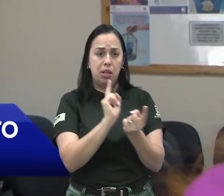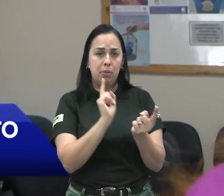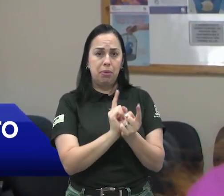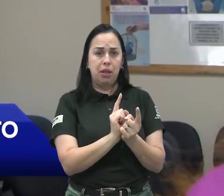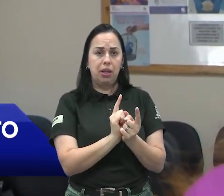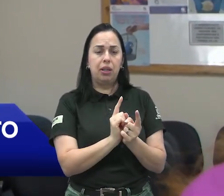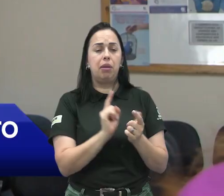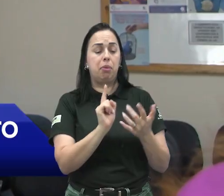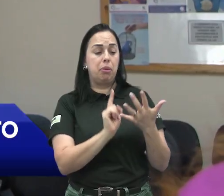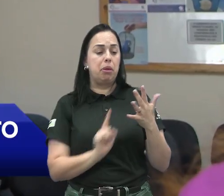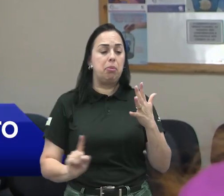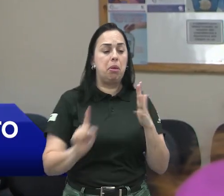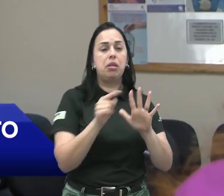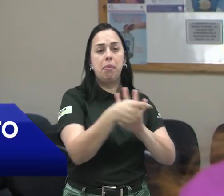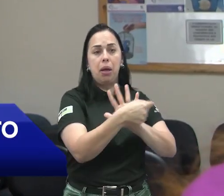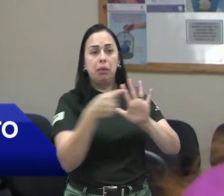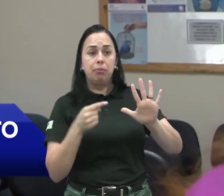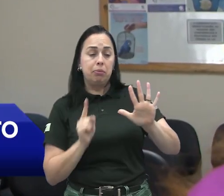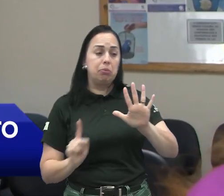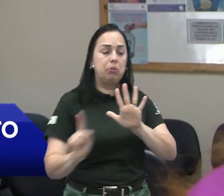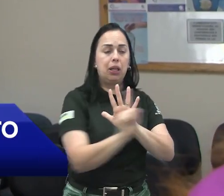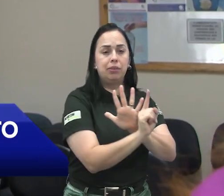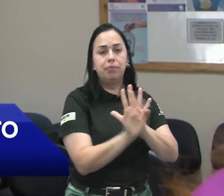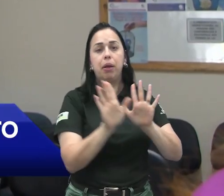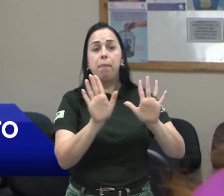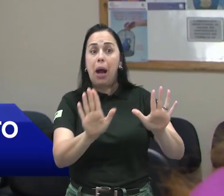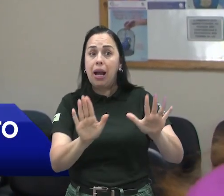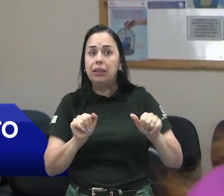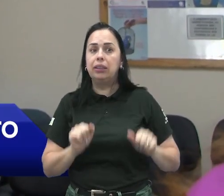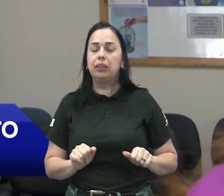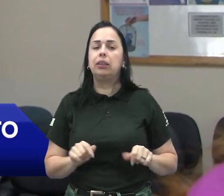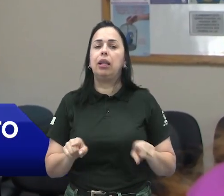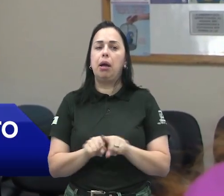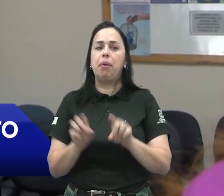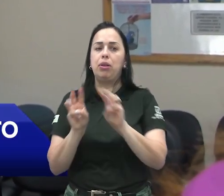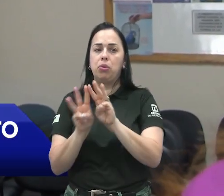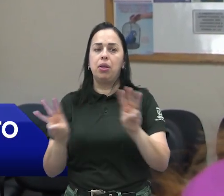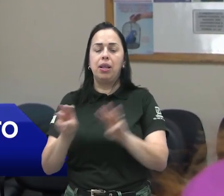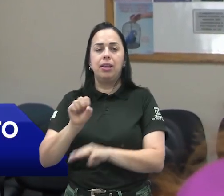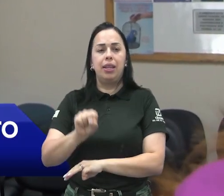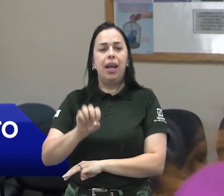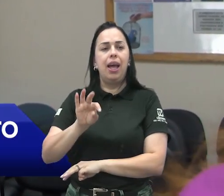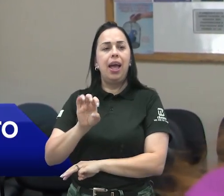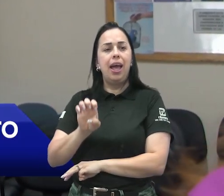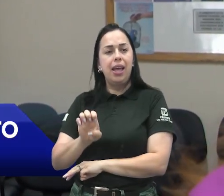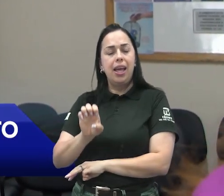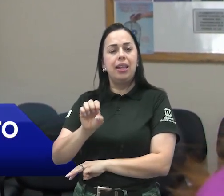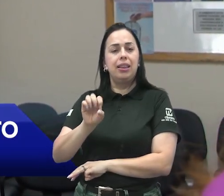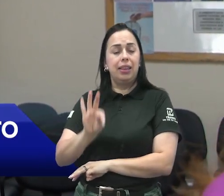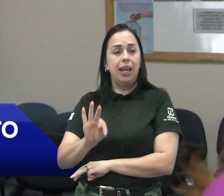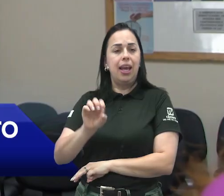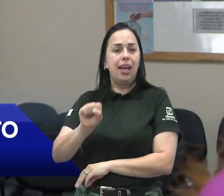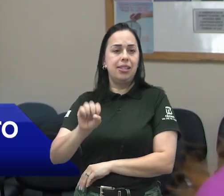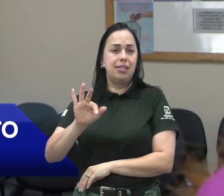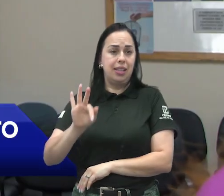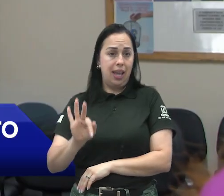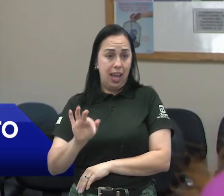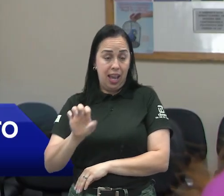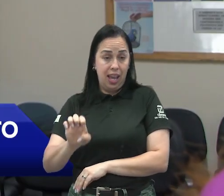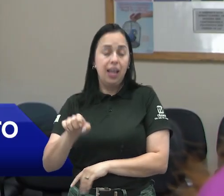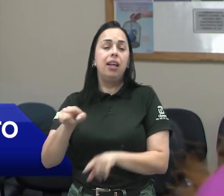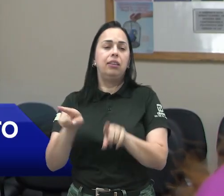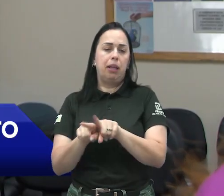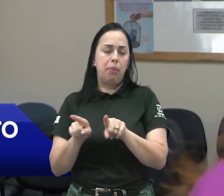atende por ordem de chegada. Lembrando que tem o autoatendimento no site do TSE, então aquelas pessoas que já